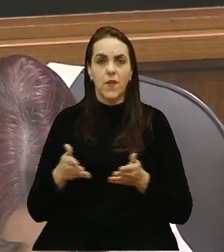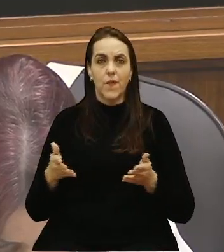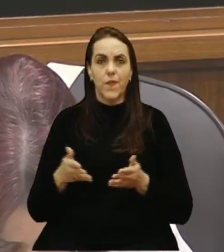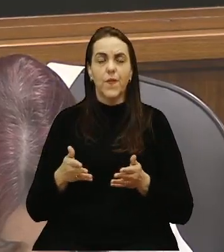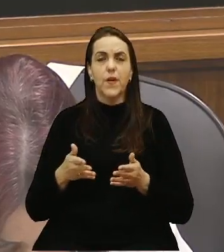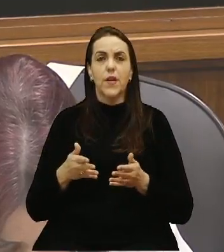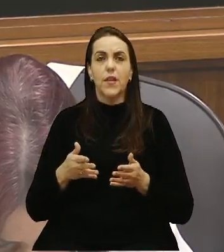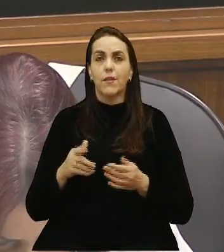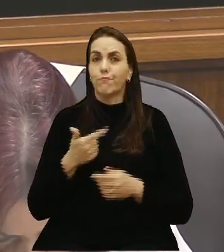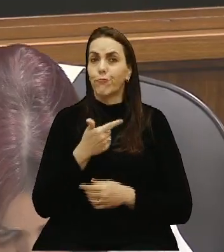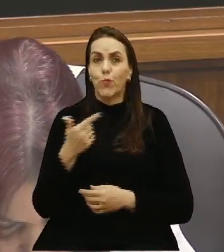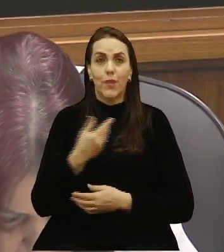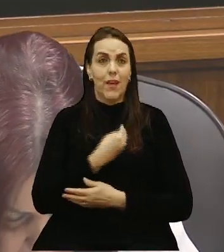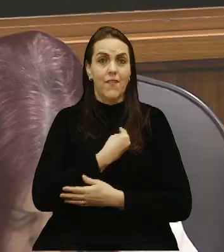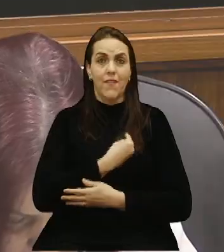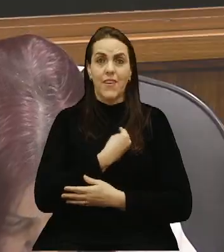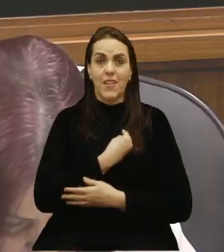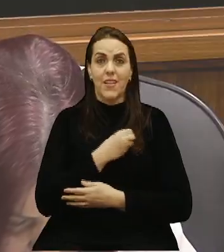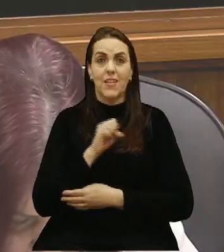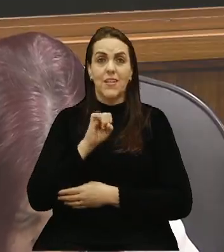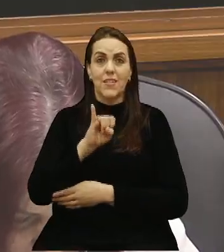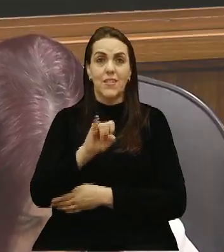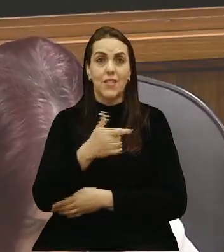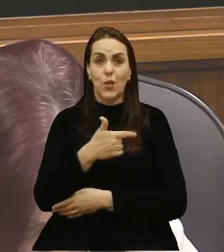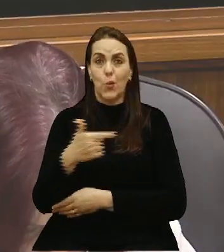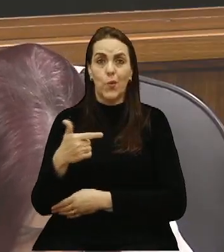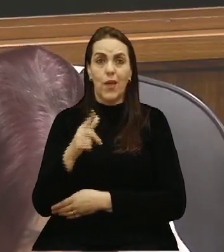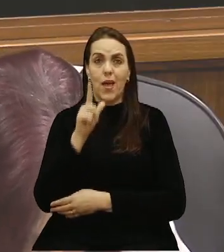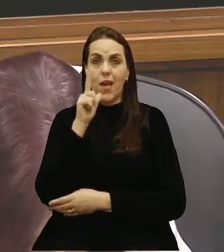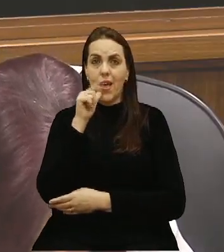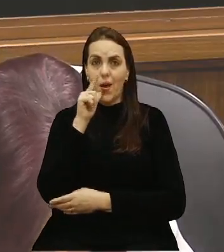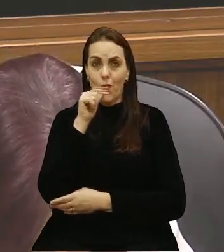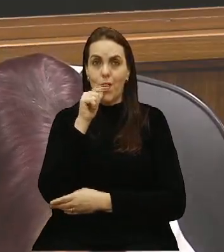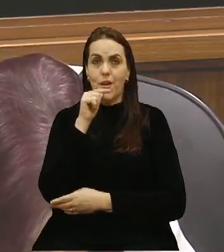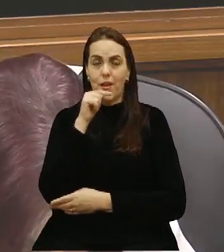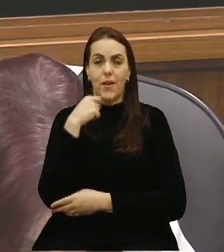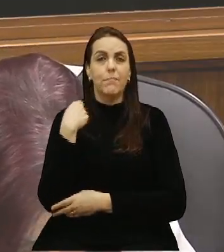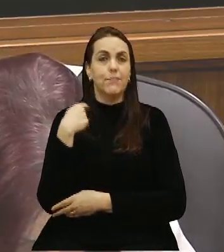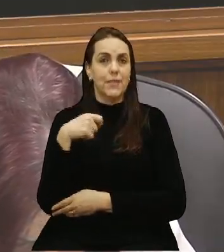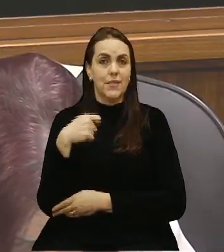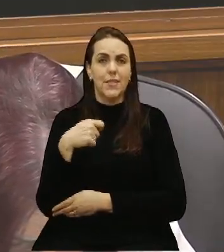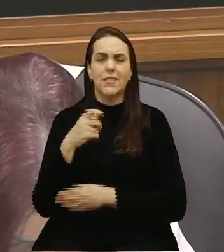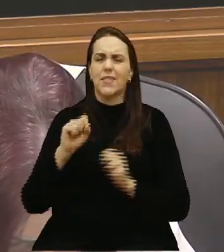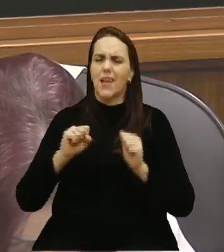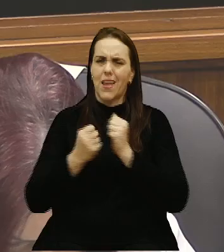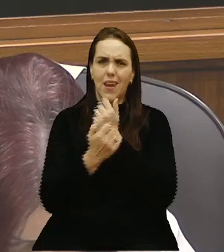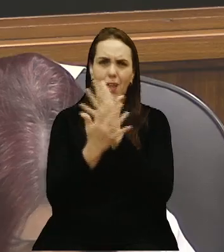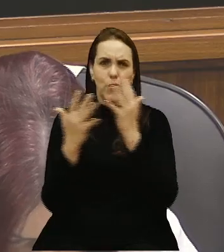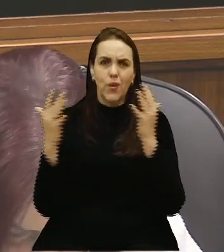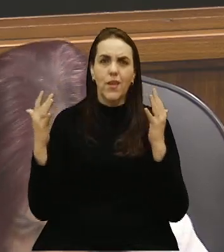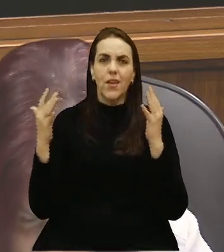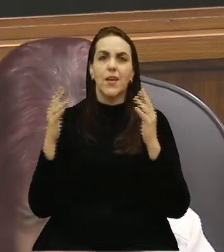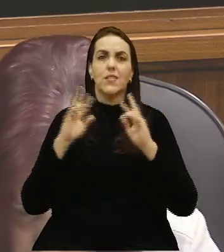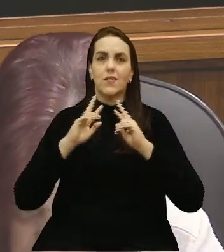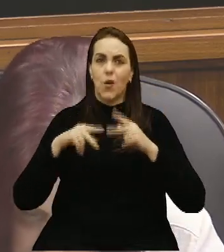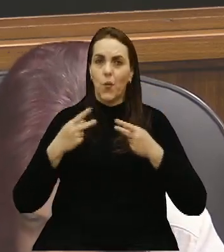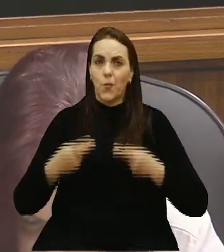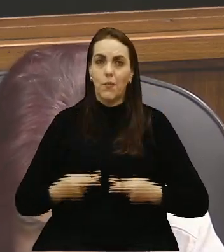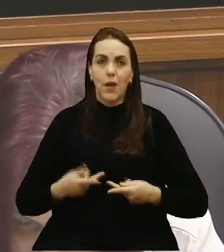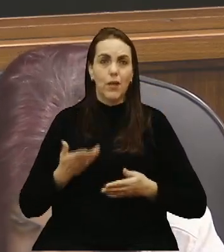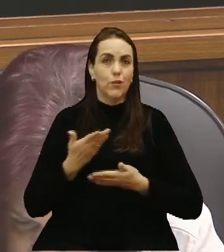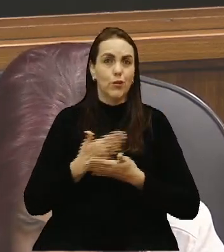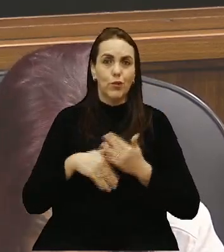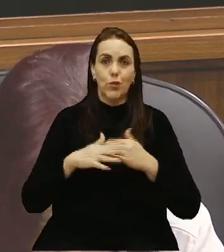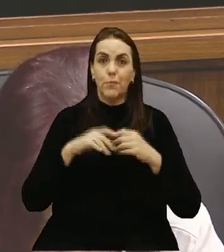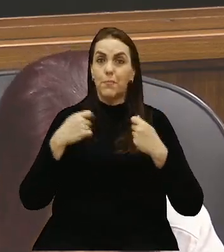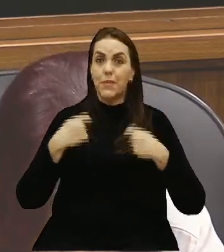há vida sem água. Para que haja vida, seja na natureza, seja os seres humanos, a gente precisa